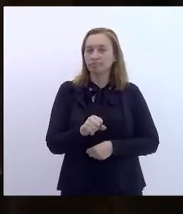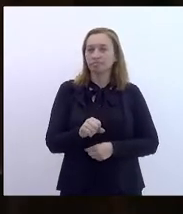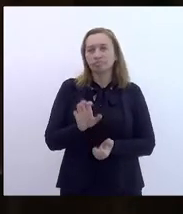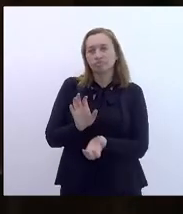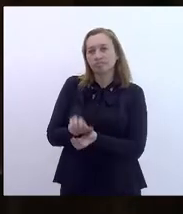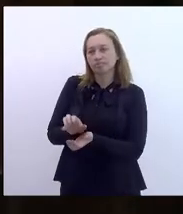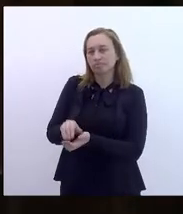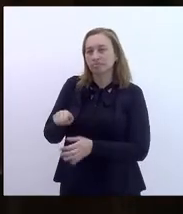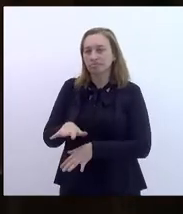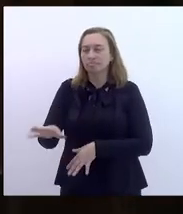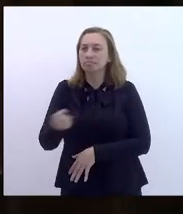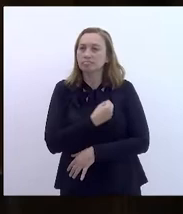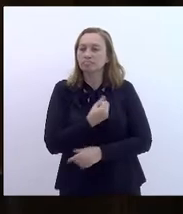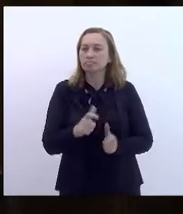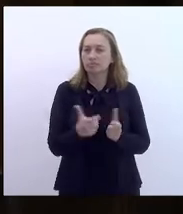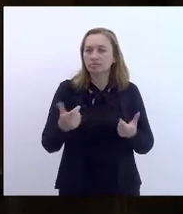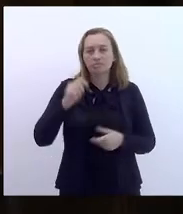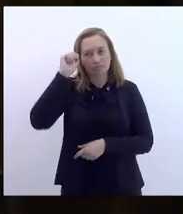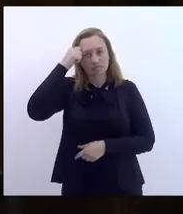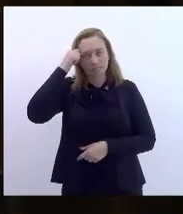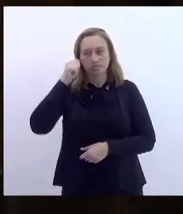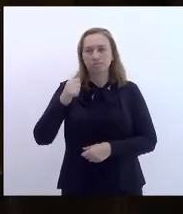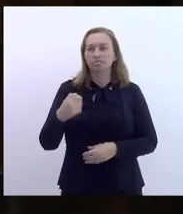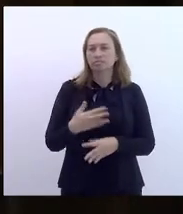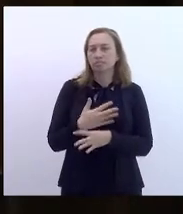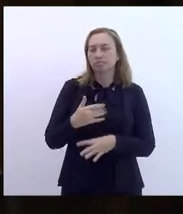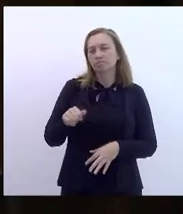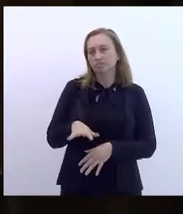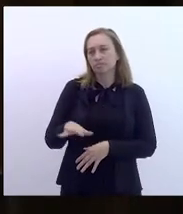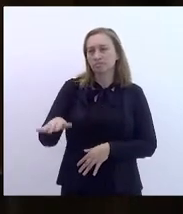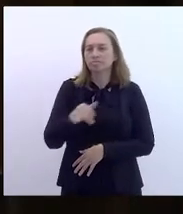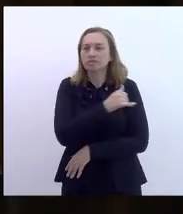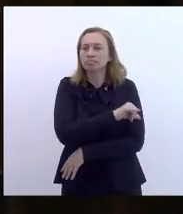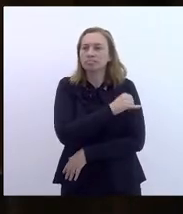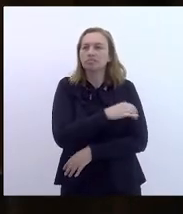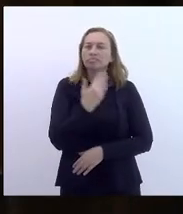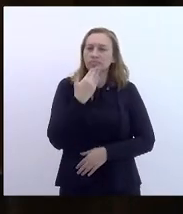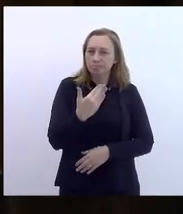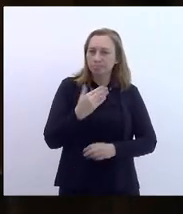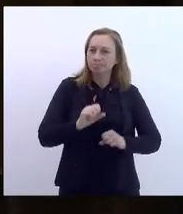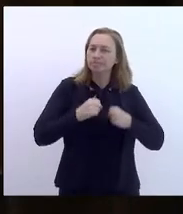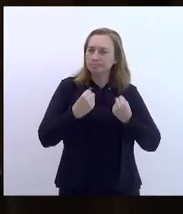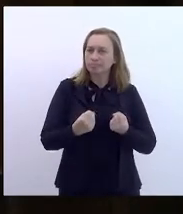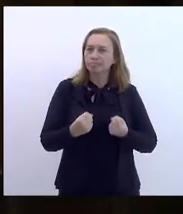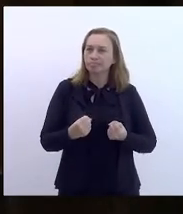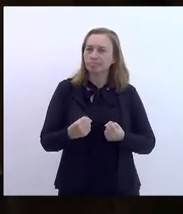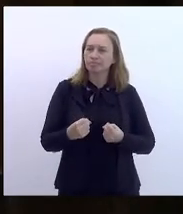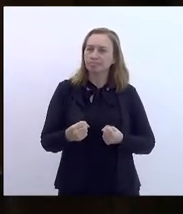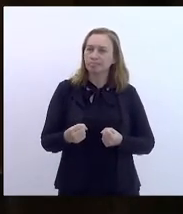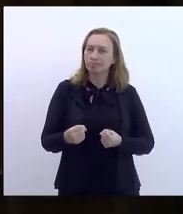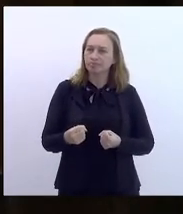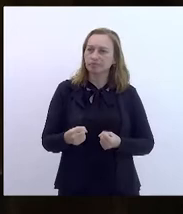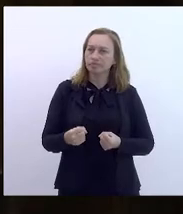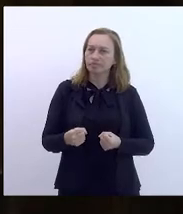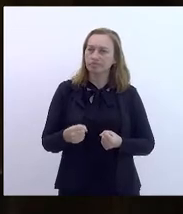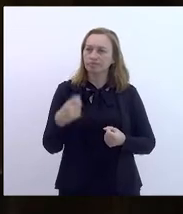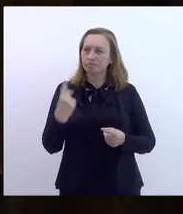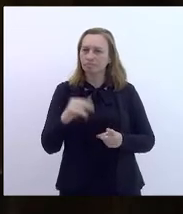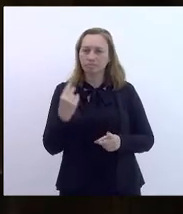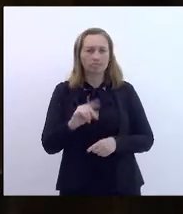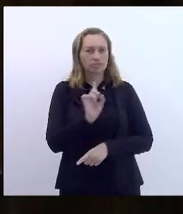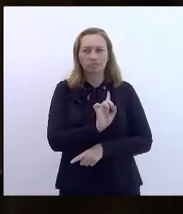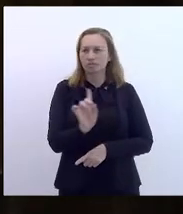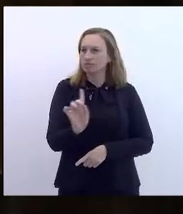Concentra o maior número de novo nessa nas favelas do Rio de Janeiro temos forças para pedir a descida do Morro para quebra-quebra